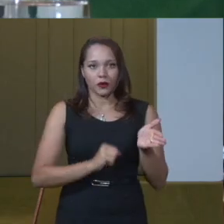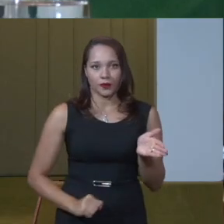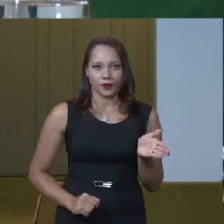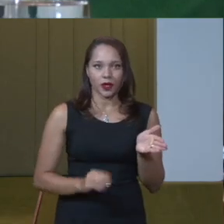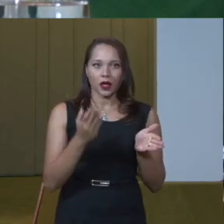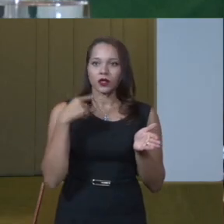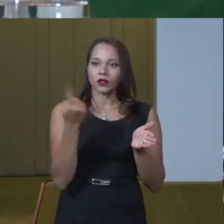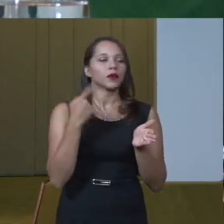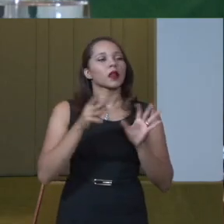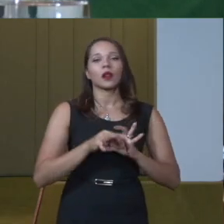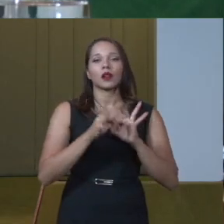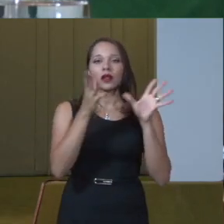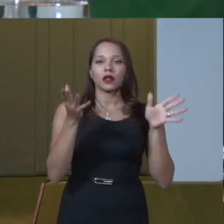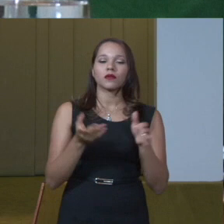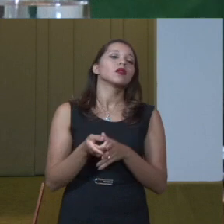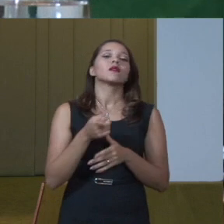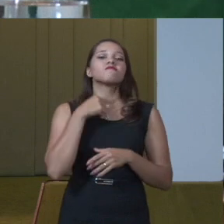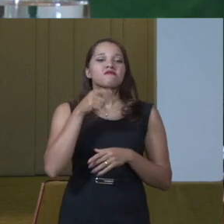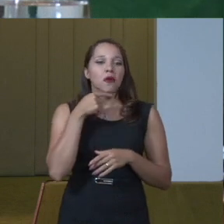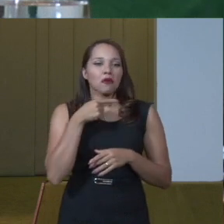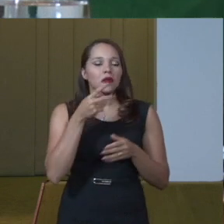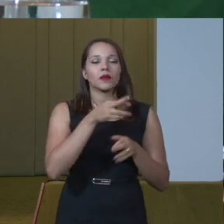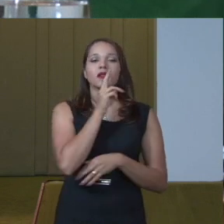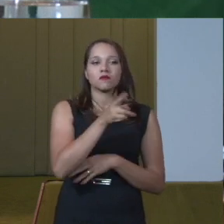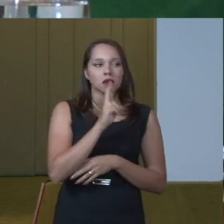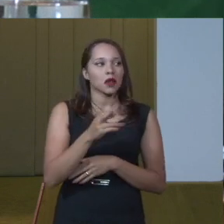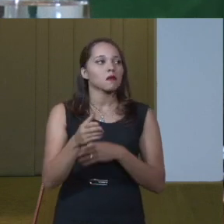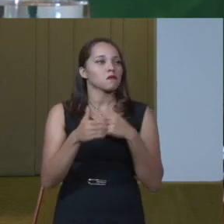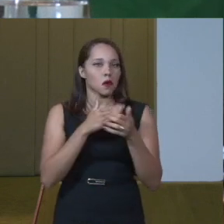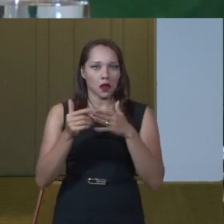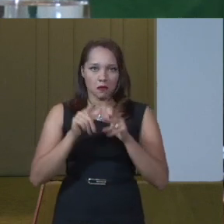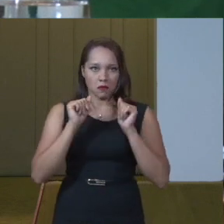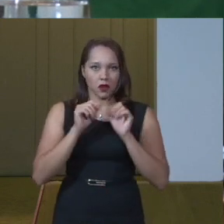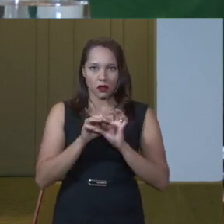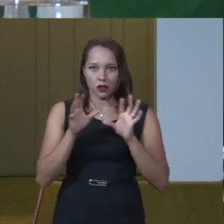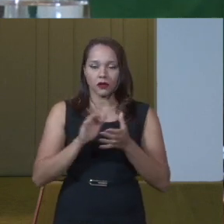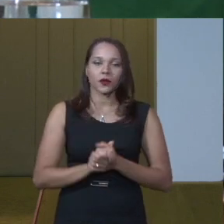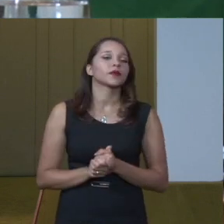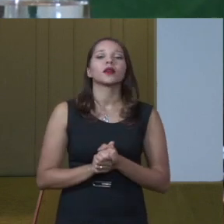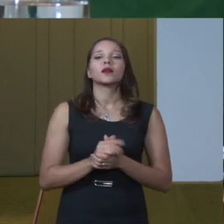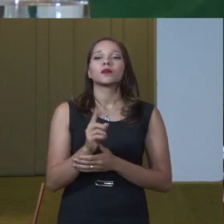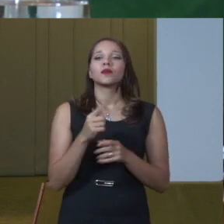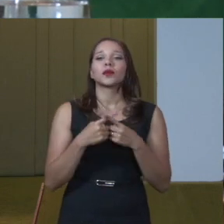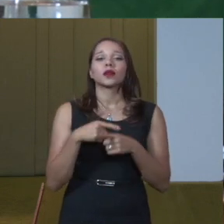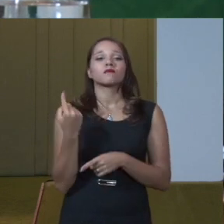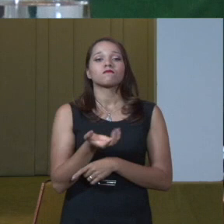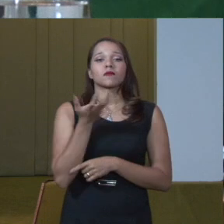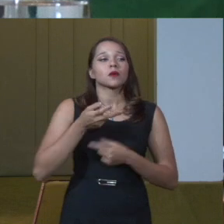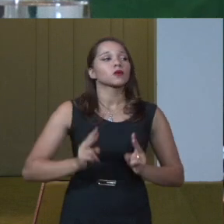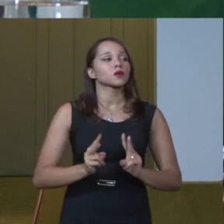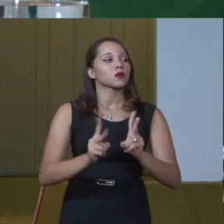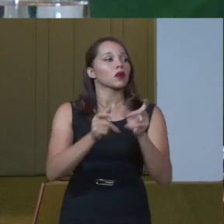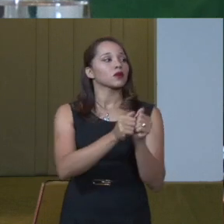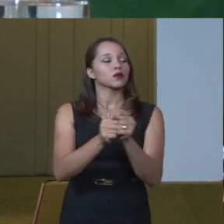Estaremos disponíveis para esclarecer qualquer dúvida e responder a qualquer questionamento. É com a esperança de que continuemos a